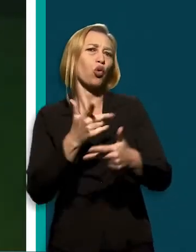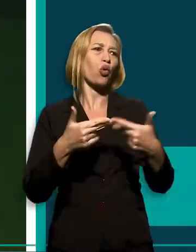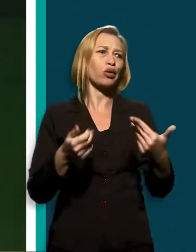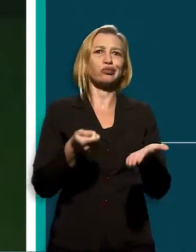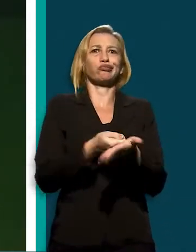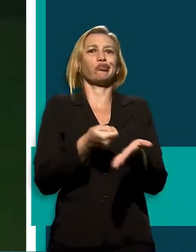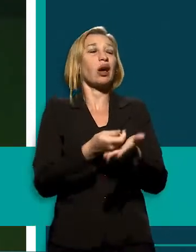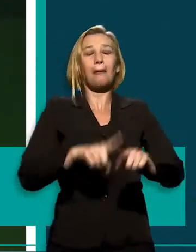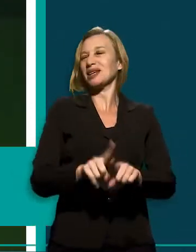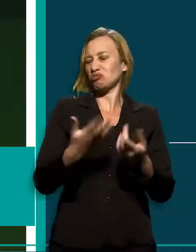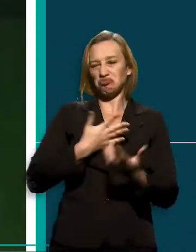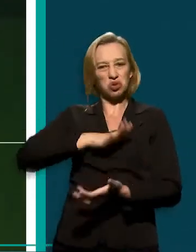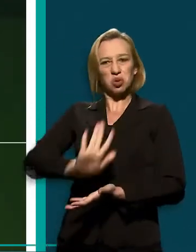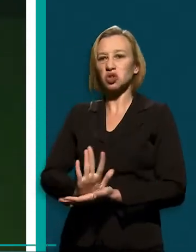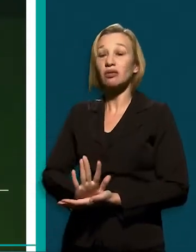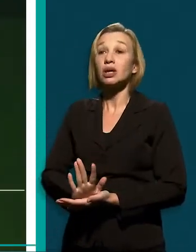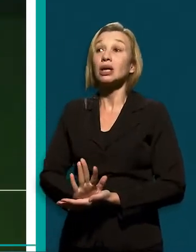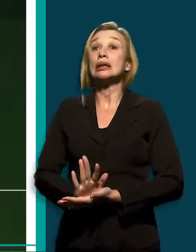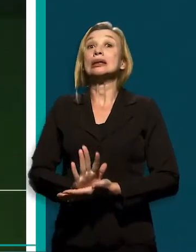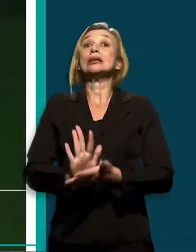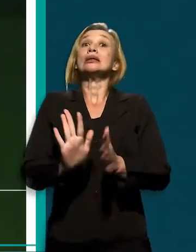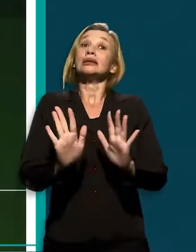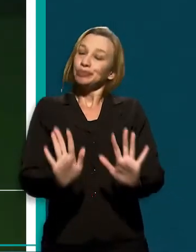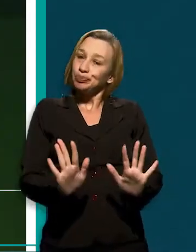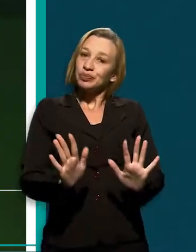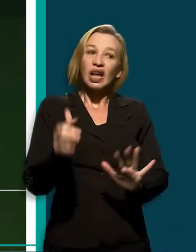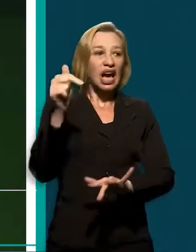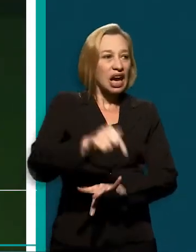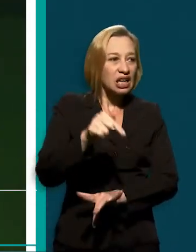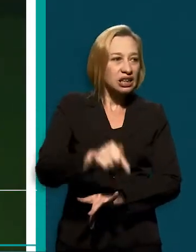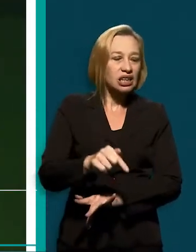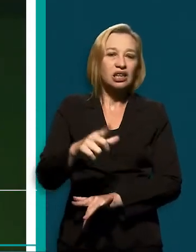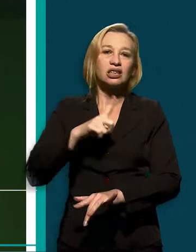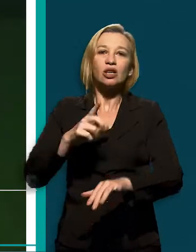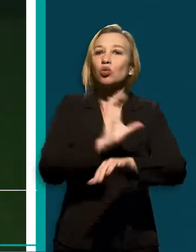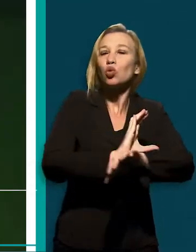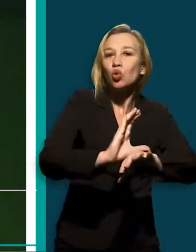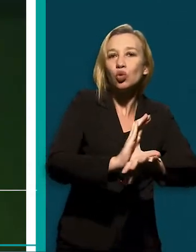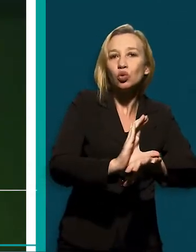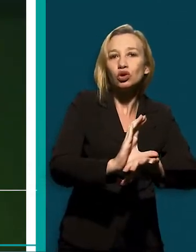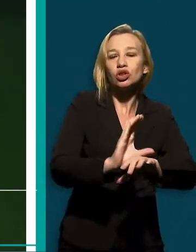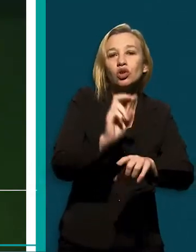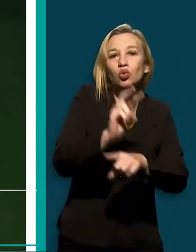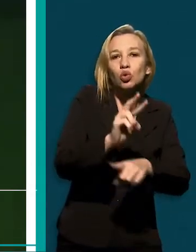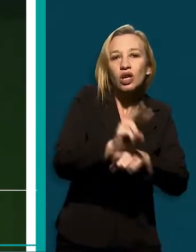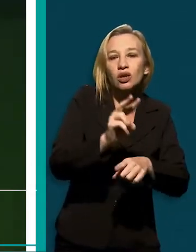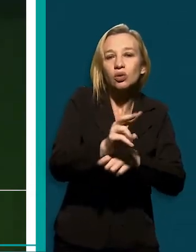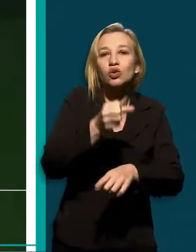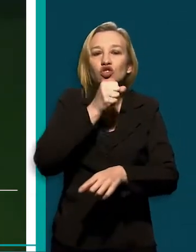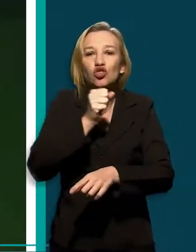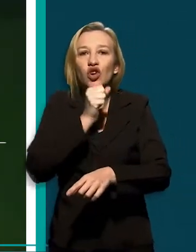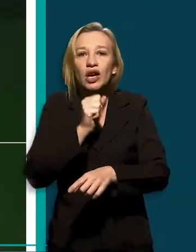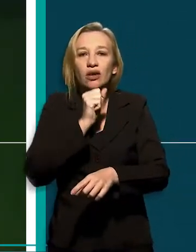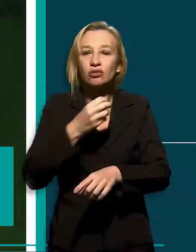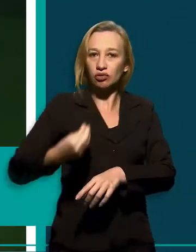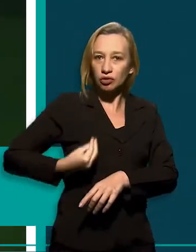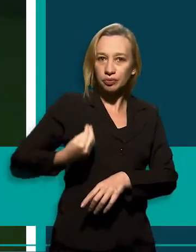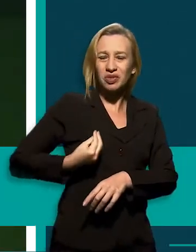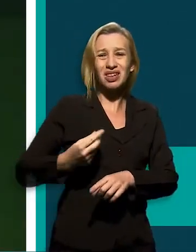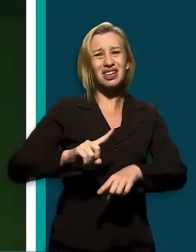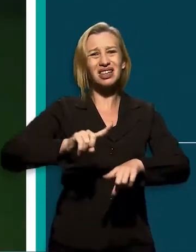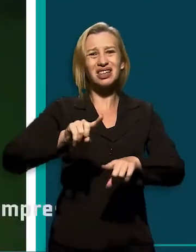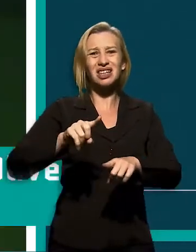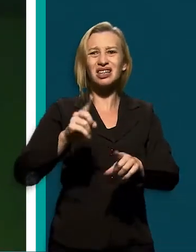algumas coisas por obrigação, mas eu não gostava. Então, aqui a gente tem um curso de cuidador de idoso